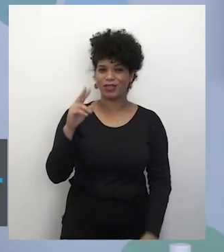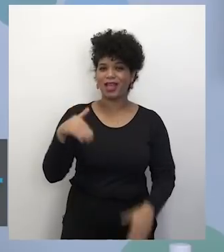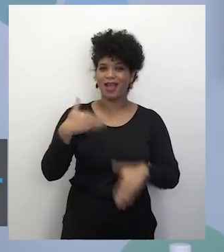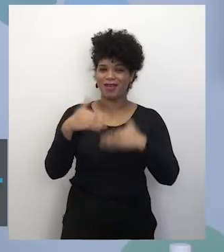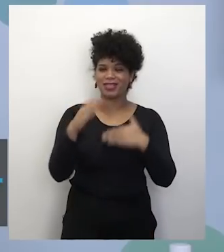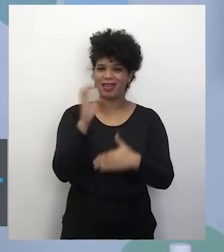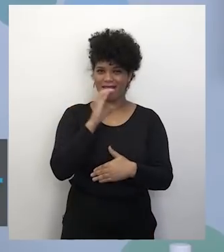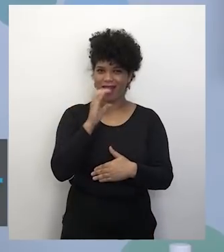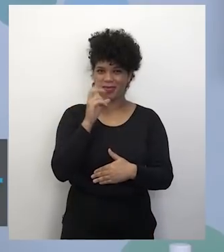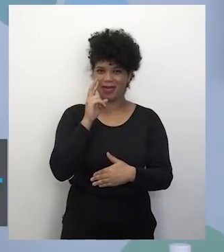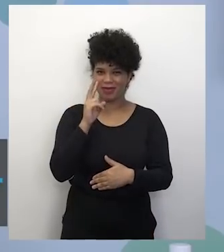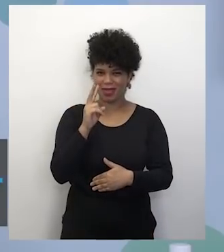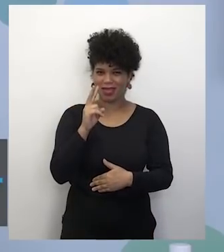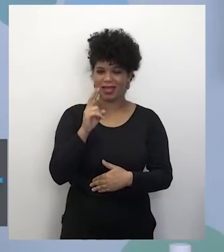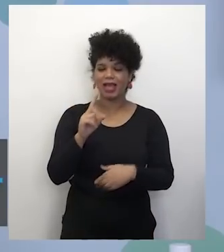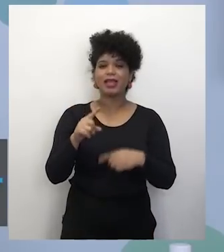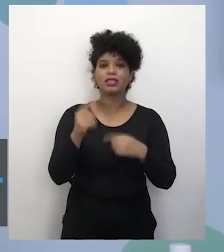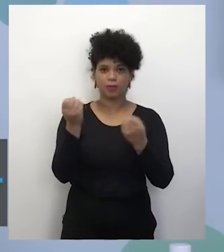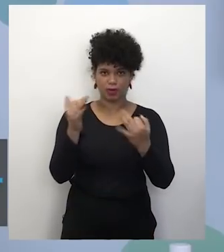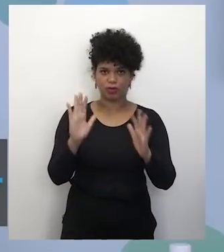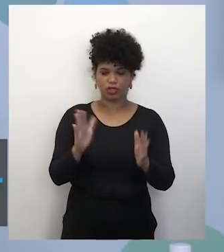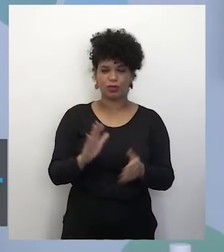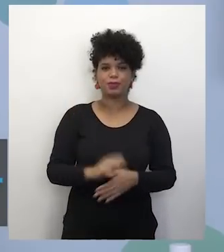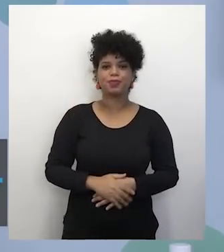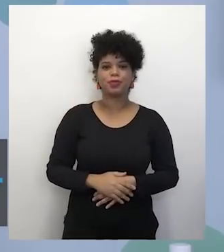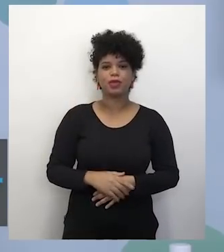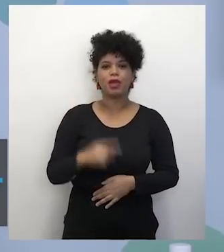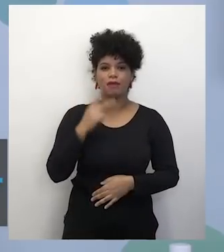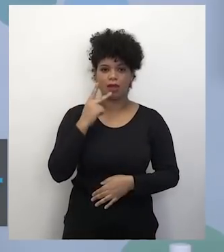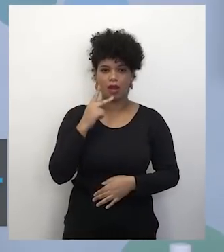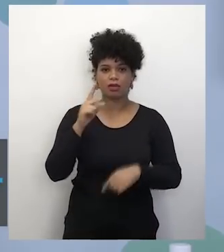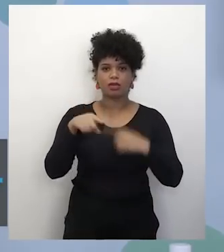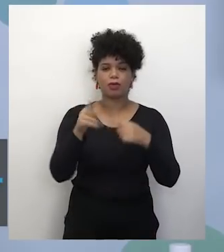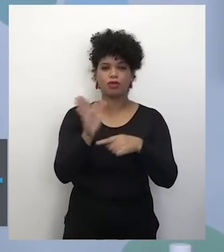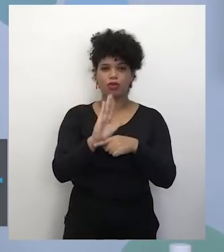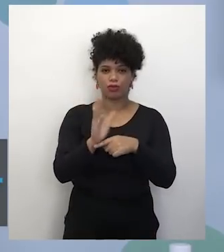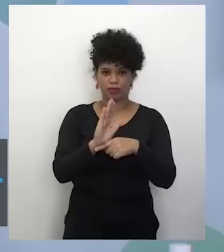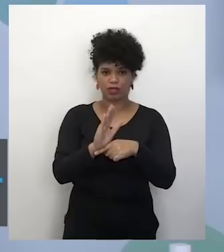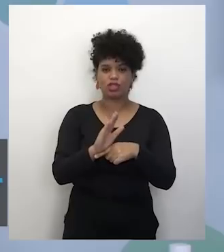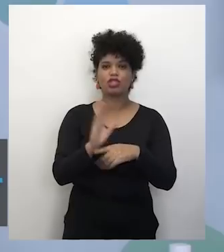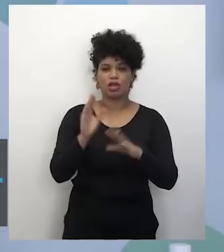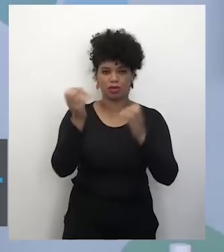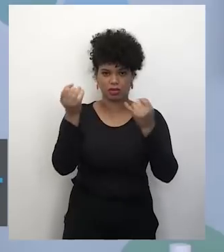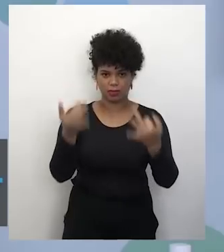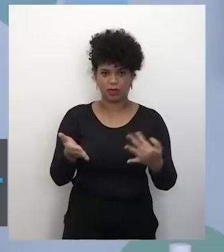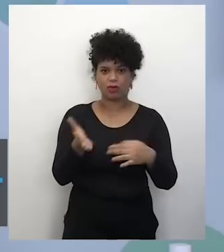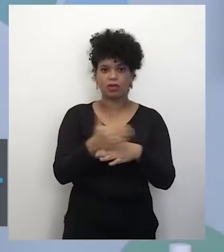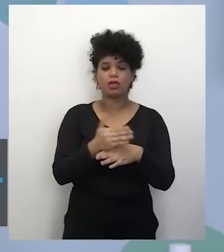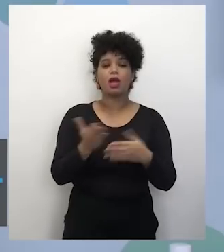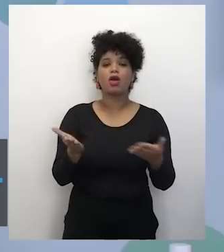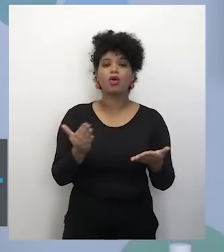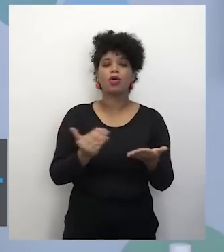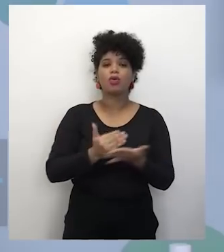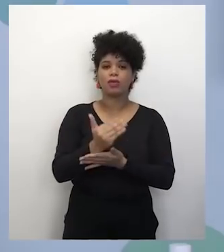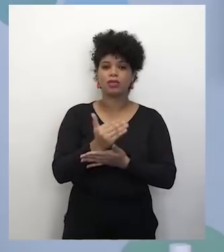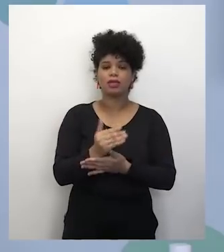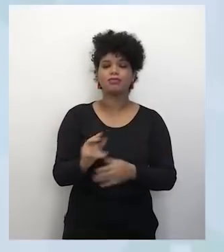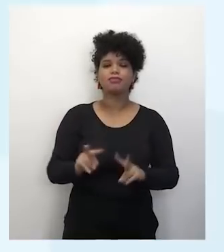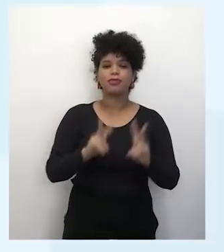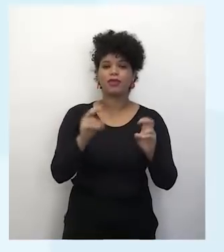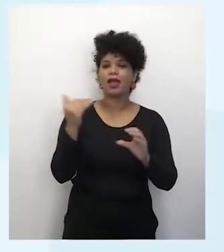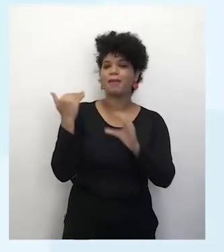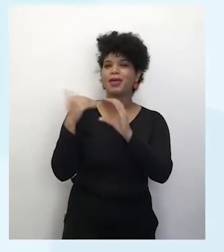aqui rapidamente, que a gente já falou, né, que eu falaria depois do vídeo, e a gente acabou adiantando. Está aí a